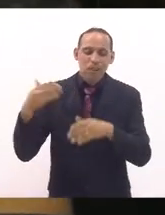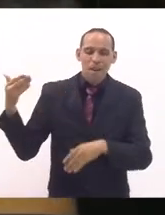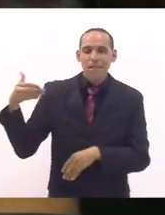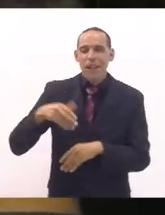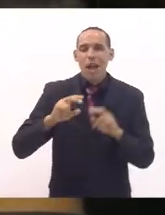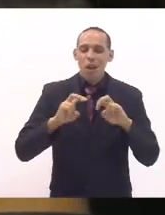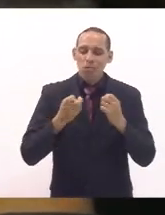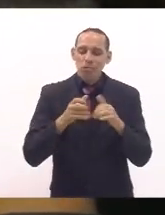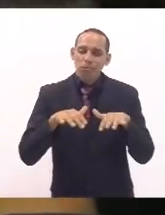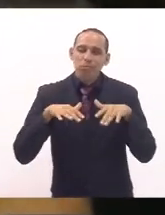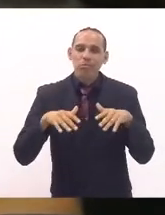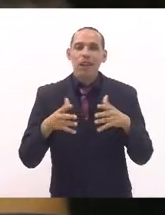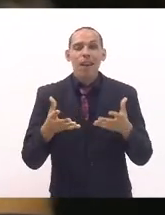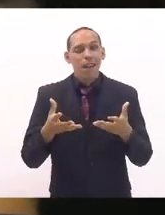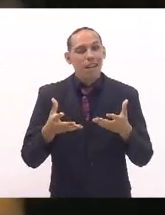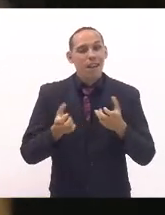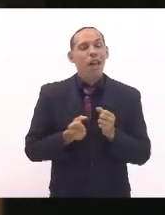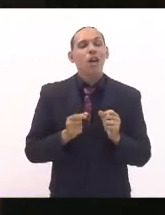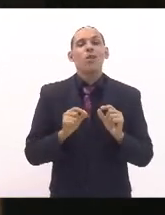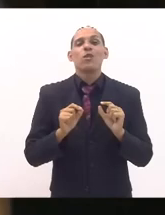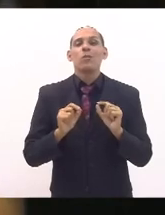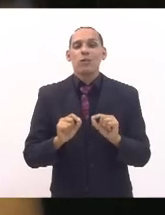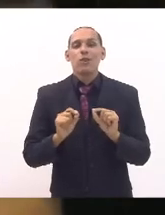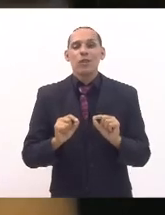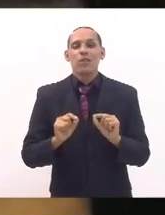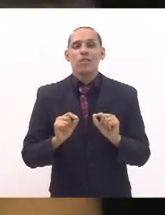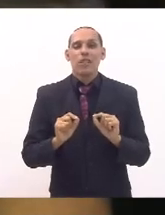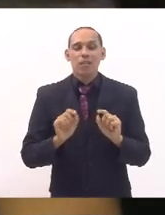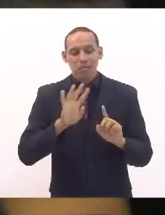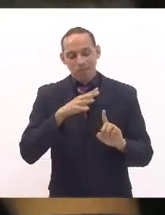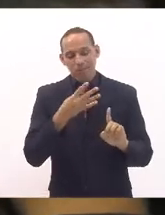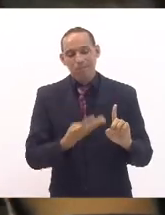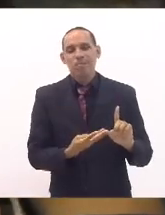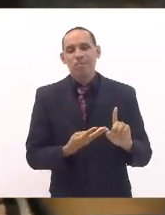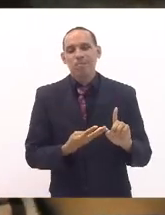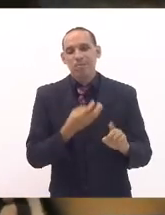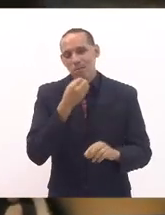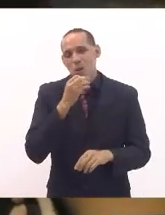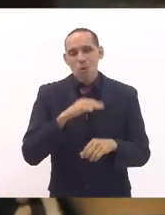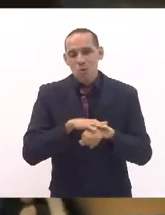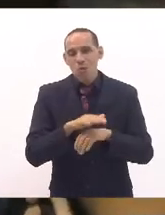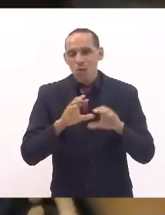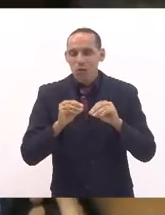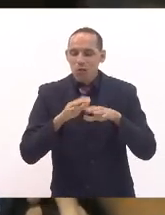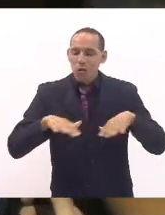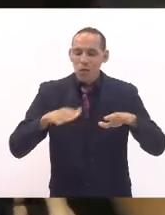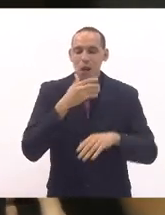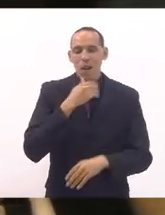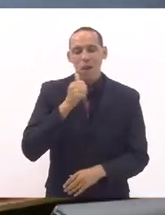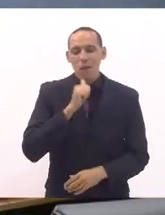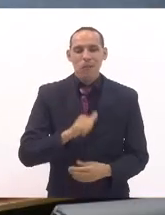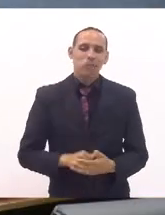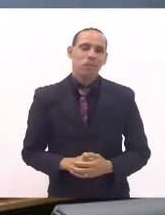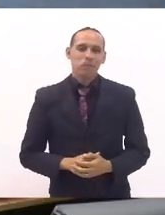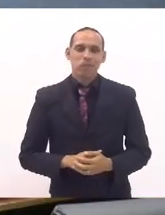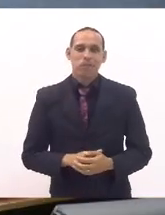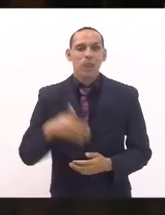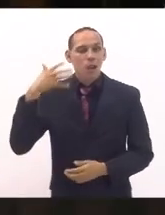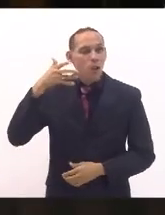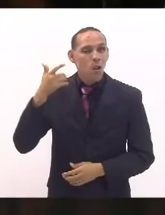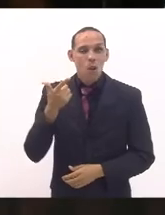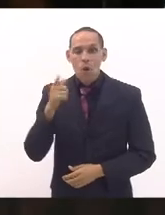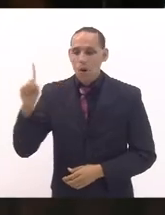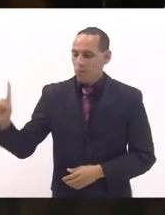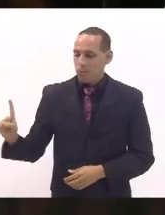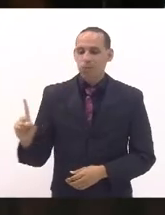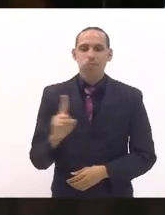plenário recebendo justamente as suas homenagens. Uma boa noite a todos e todas. Próximo orador